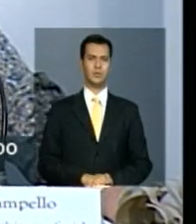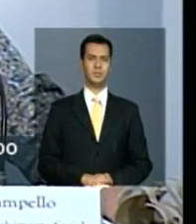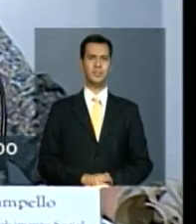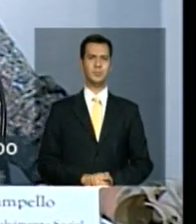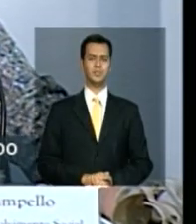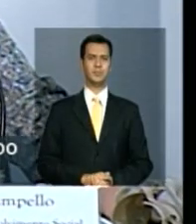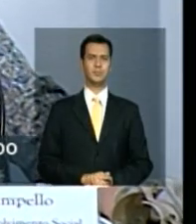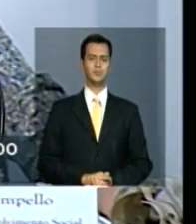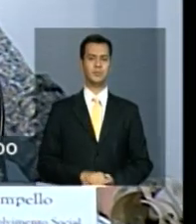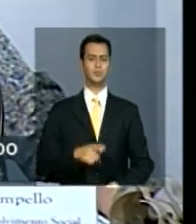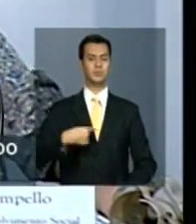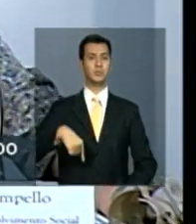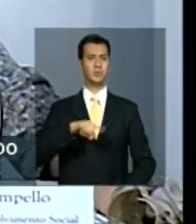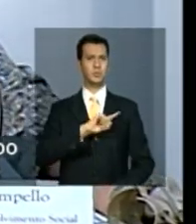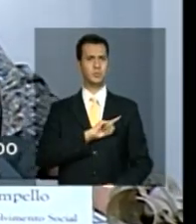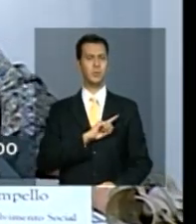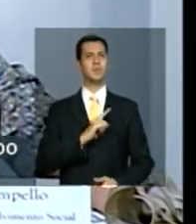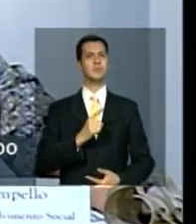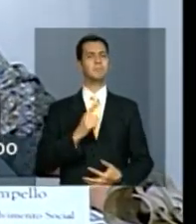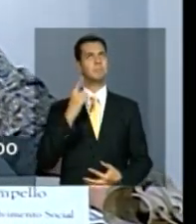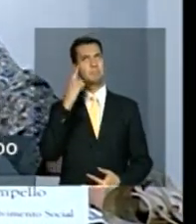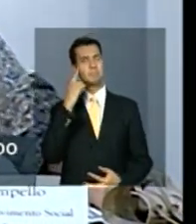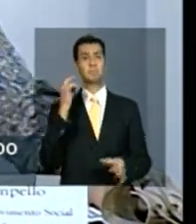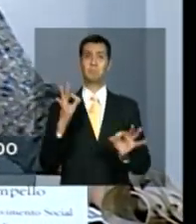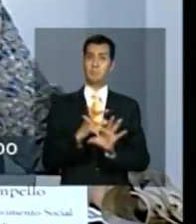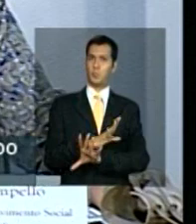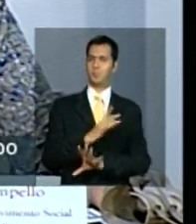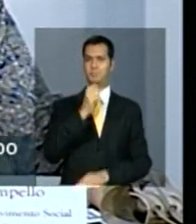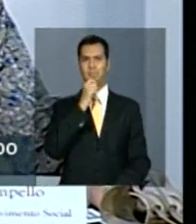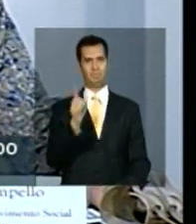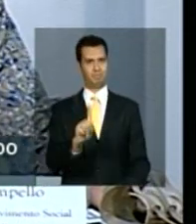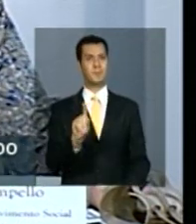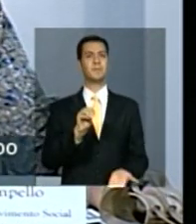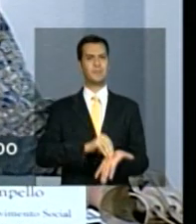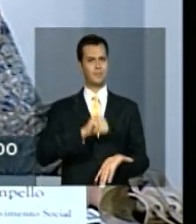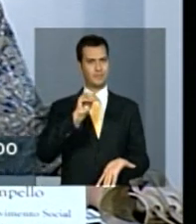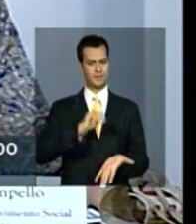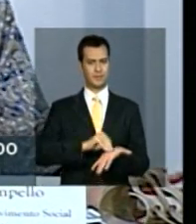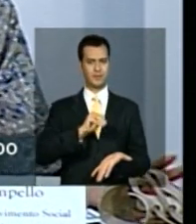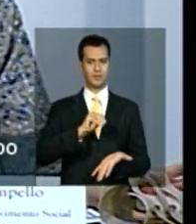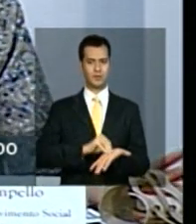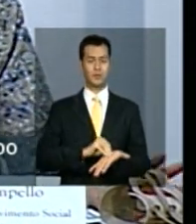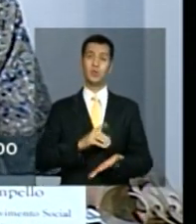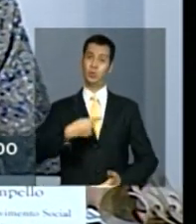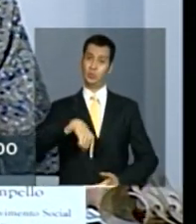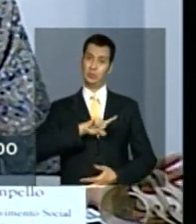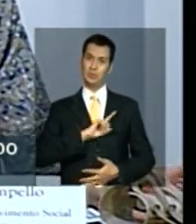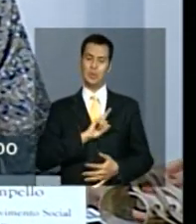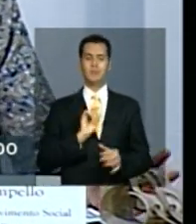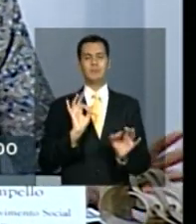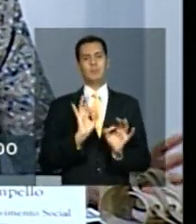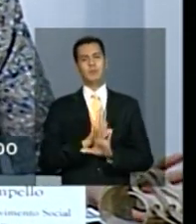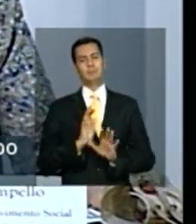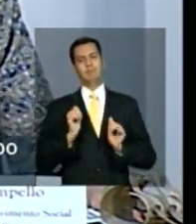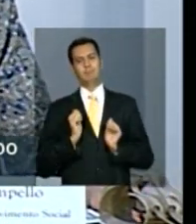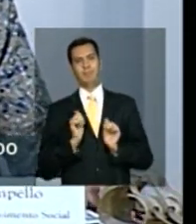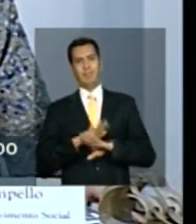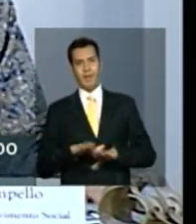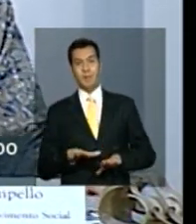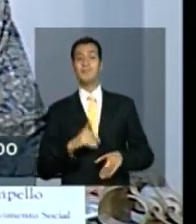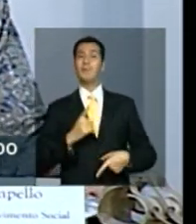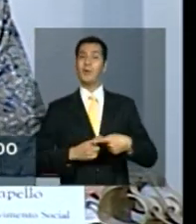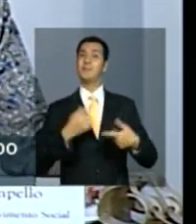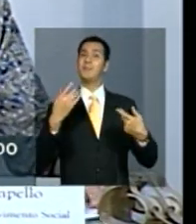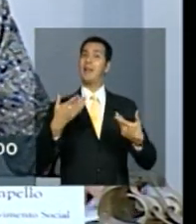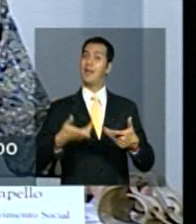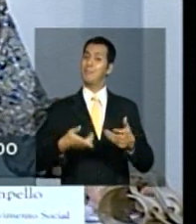satisfeitos ainda e temos muito a fazer porque só descansaremos quando conseguimos atingir nossa meta